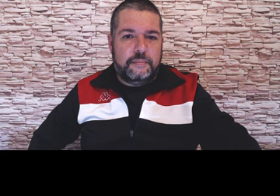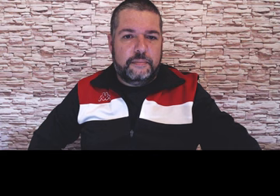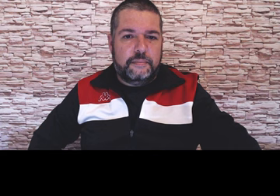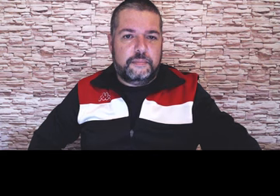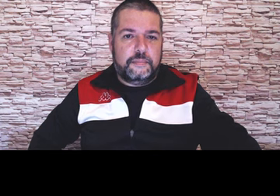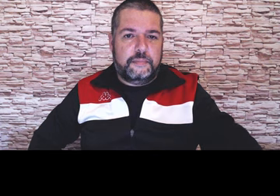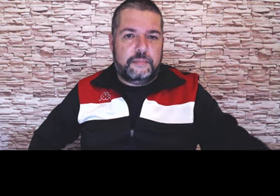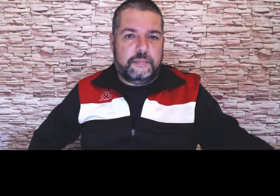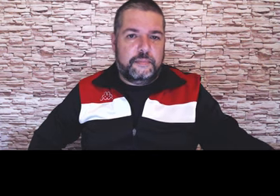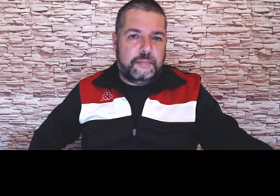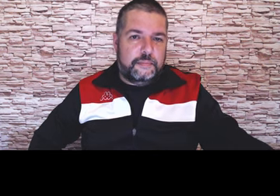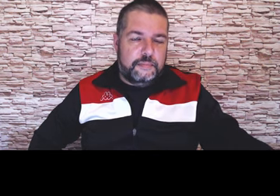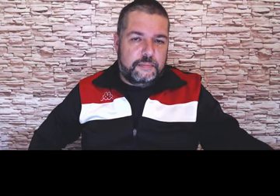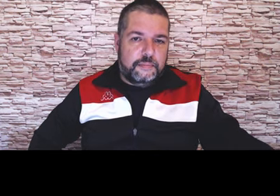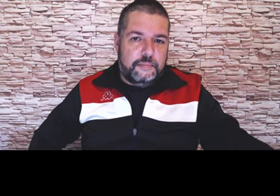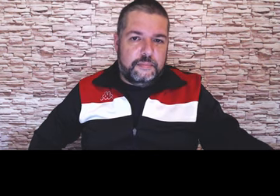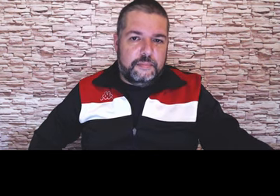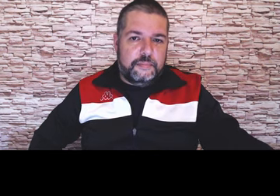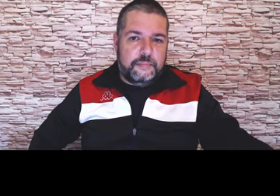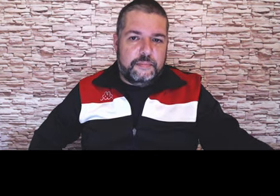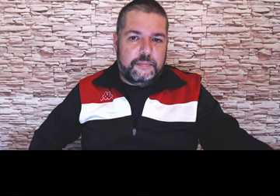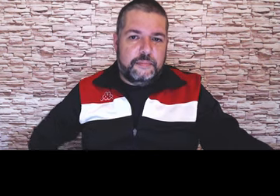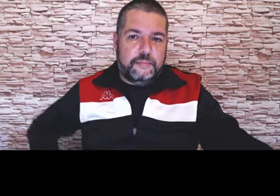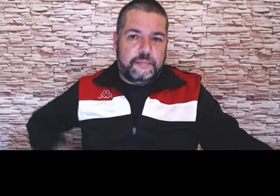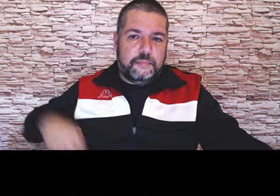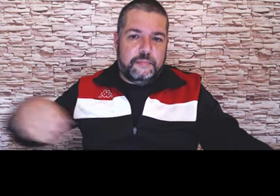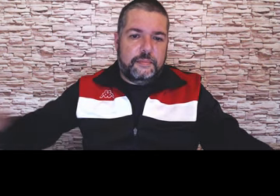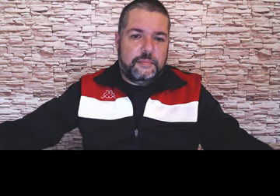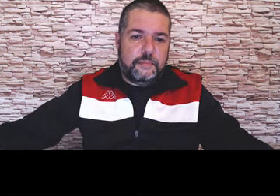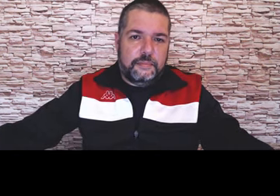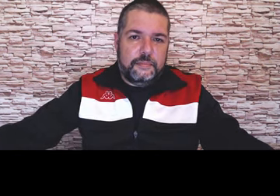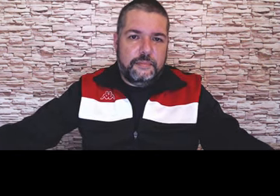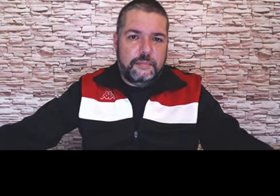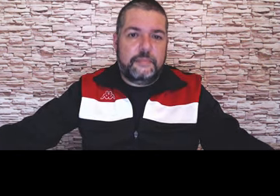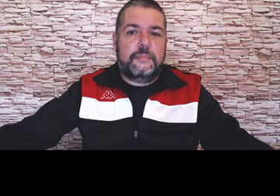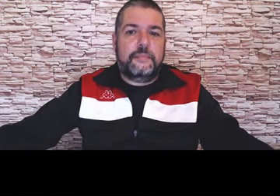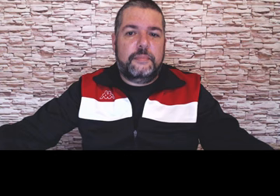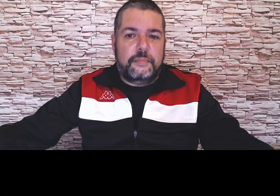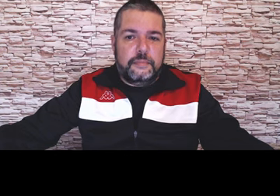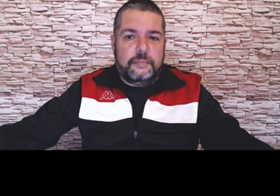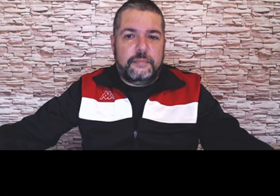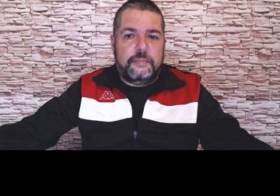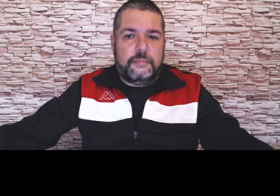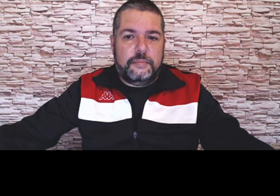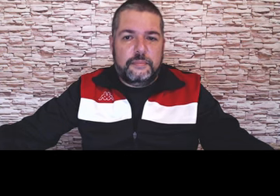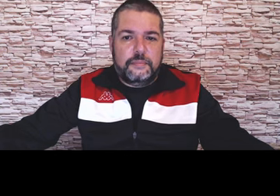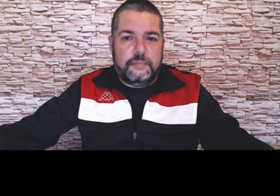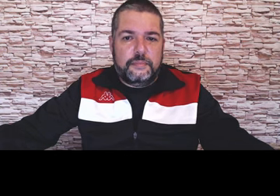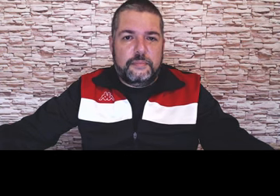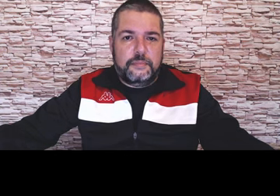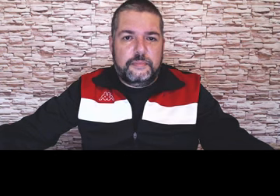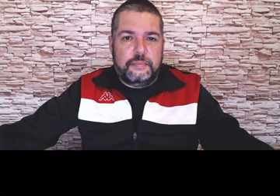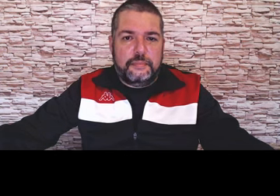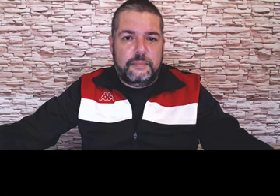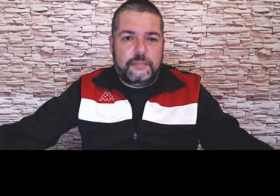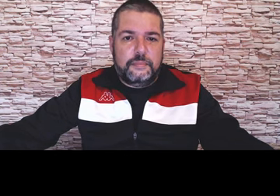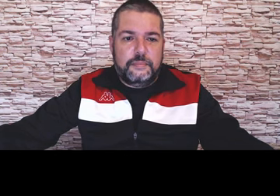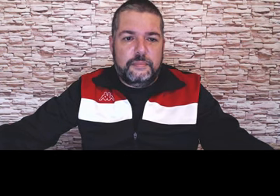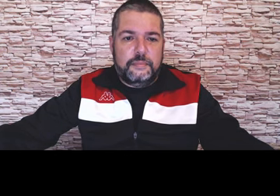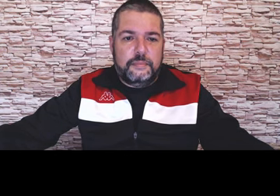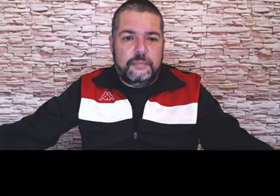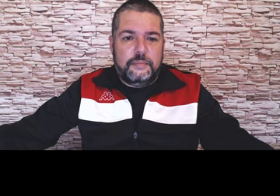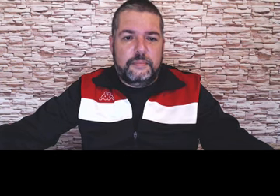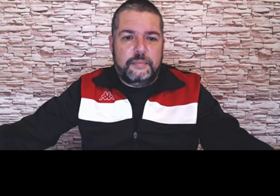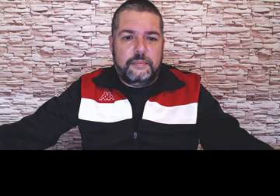de 2.400 horas, e 600 ficam para as matérias opcionais. A única exceção é para os cursos técnicos.